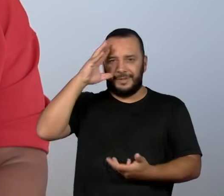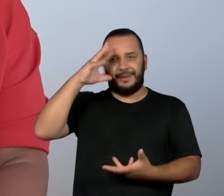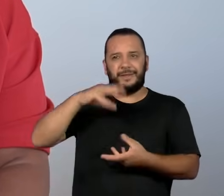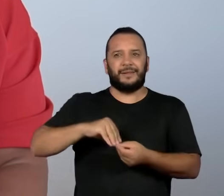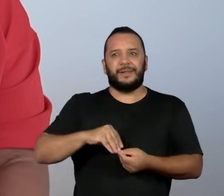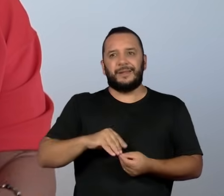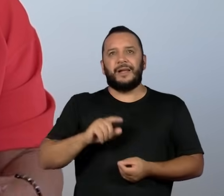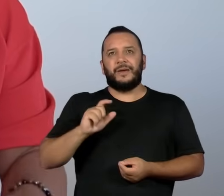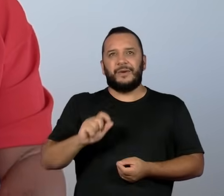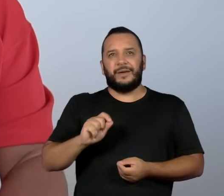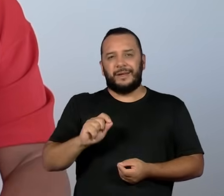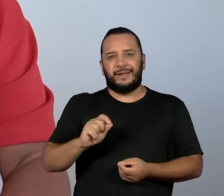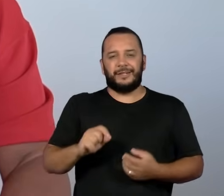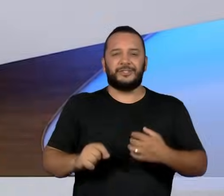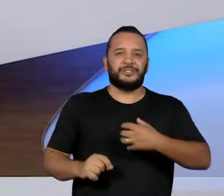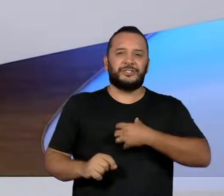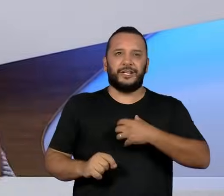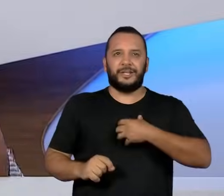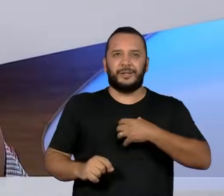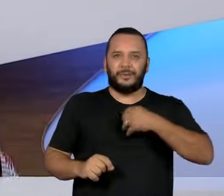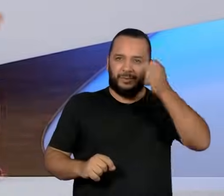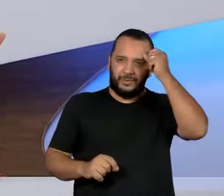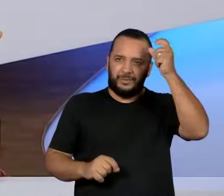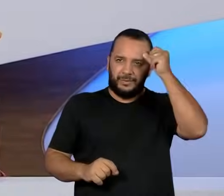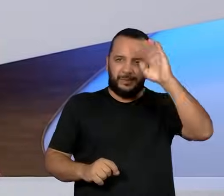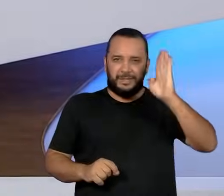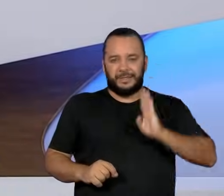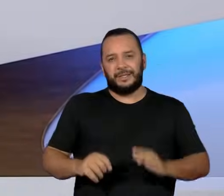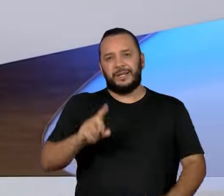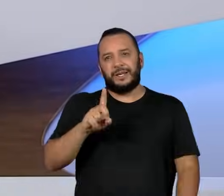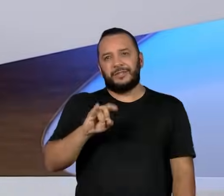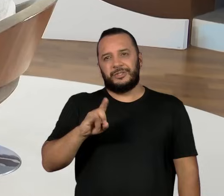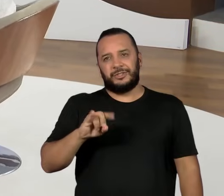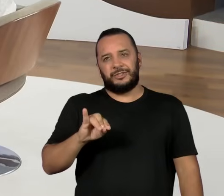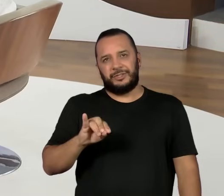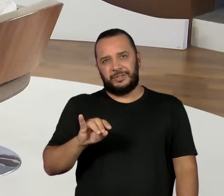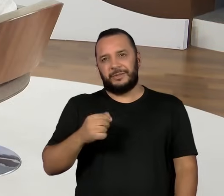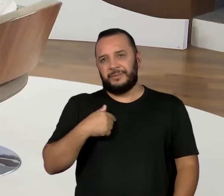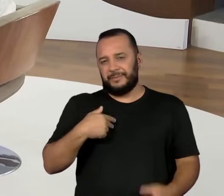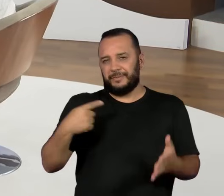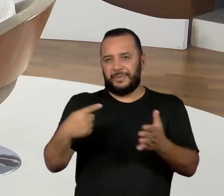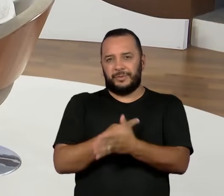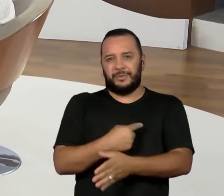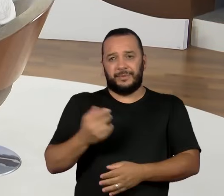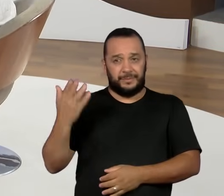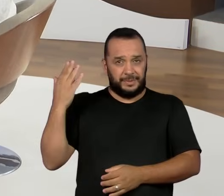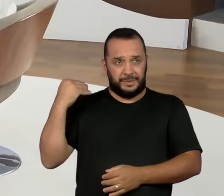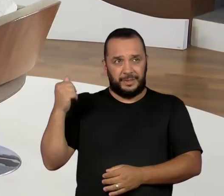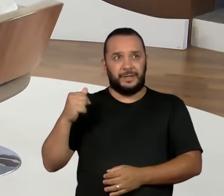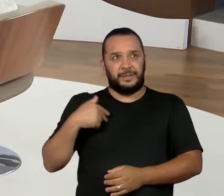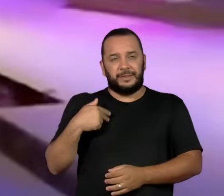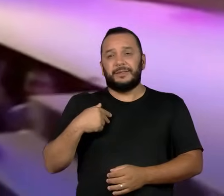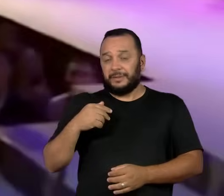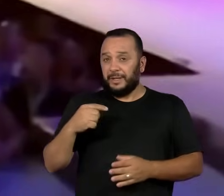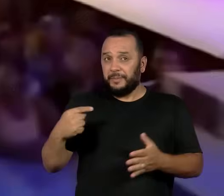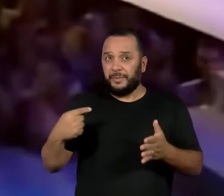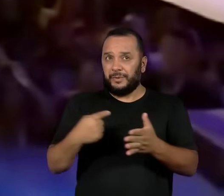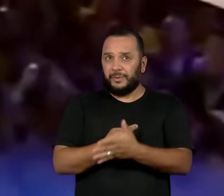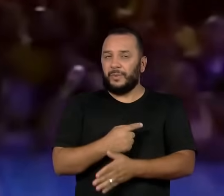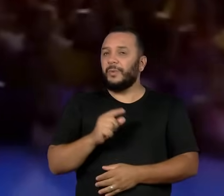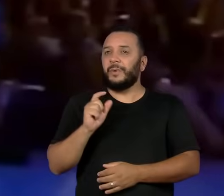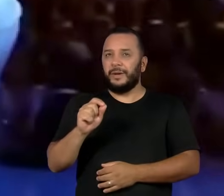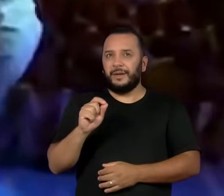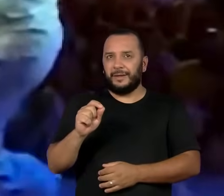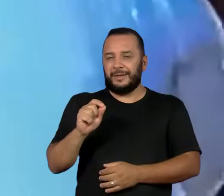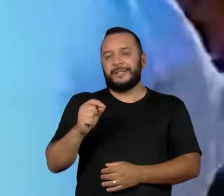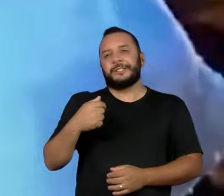o que é a nossa brasilidade. A Didi da Cultura fez uma pergunta uma vez, que para mim foi, de todas as perguntas que todo mundo me fez, ela fez uma